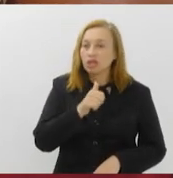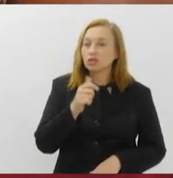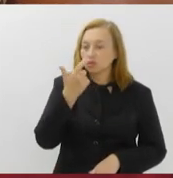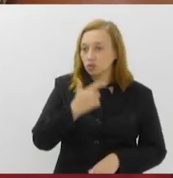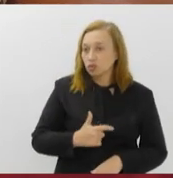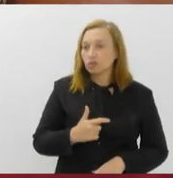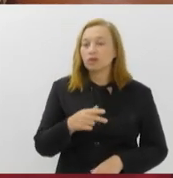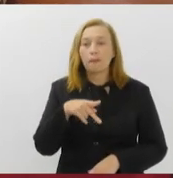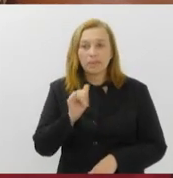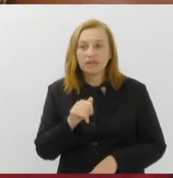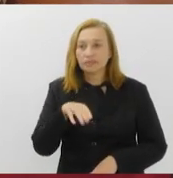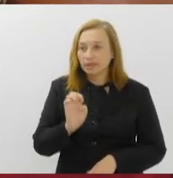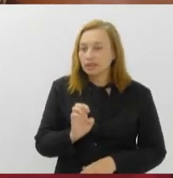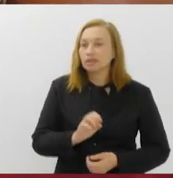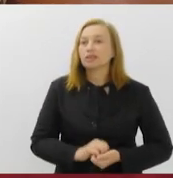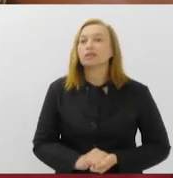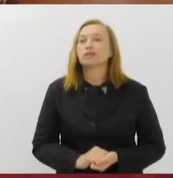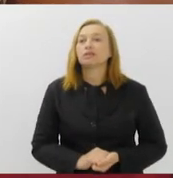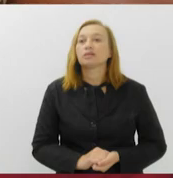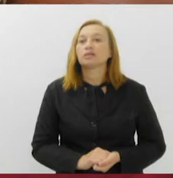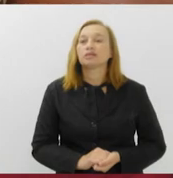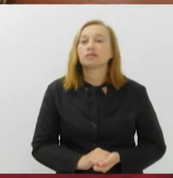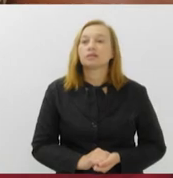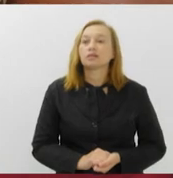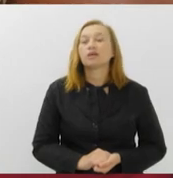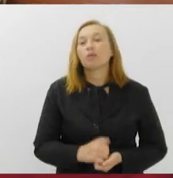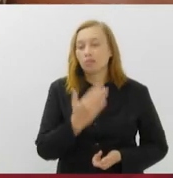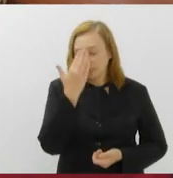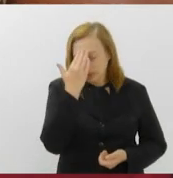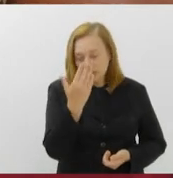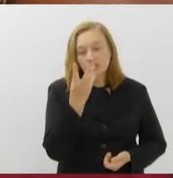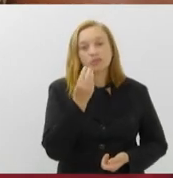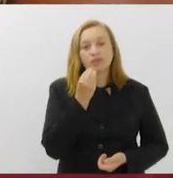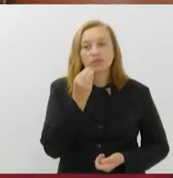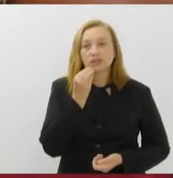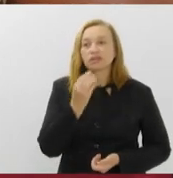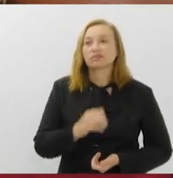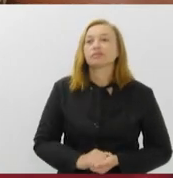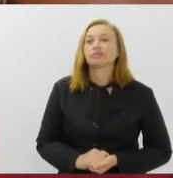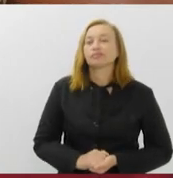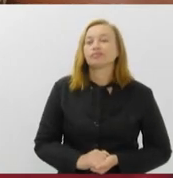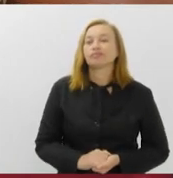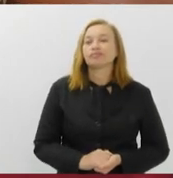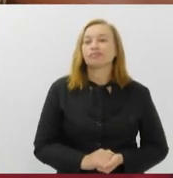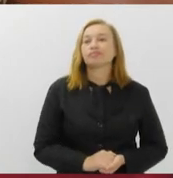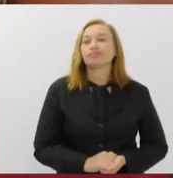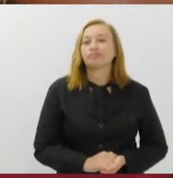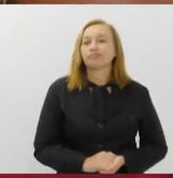gente é pai e mãe. E muito obrigada pela oportunidade.